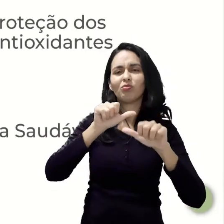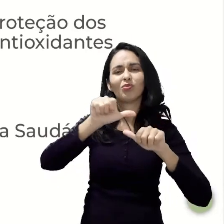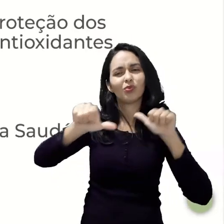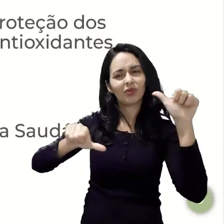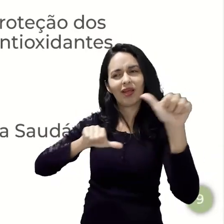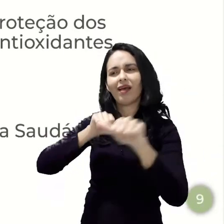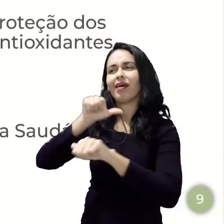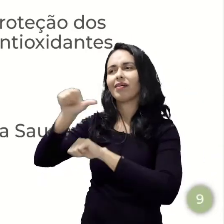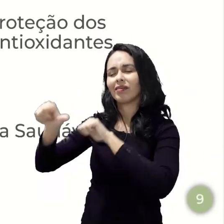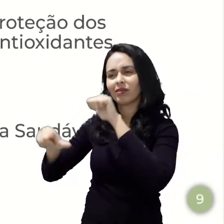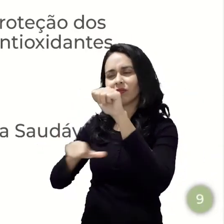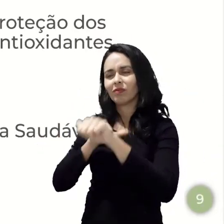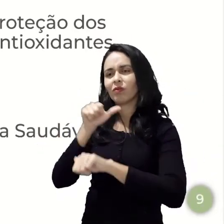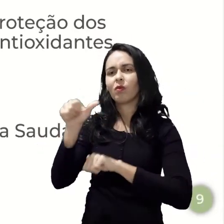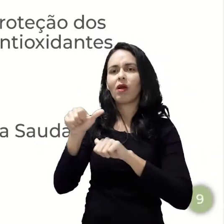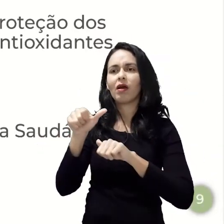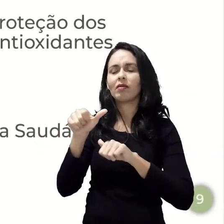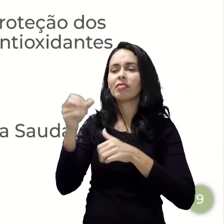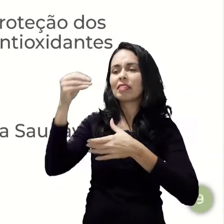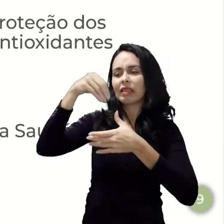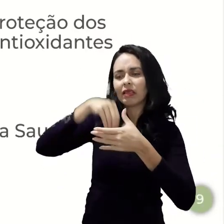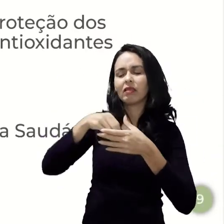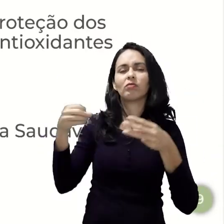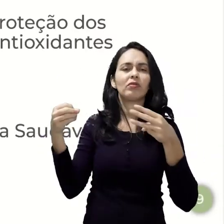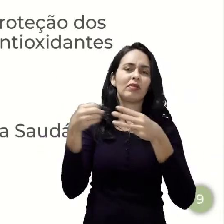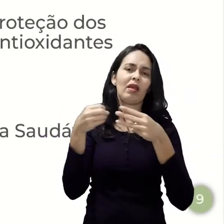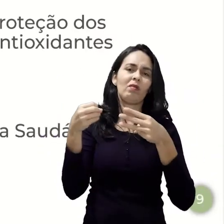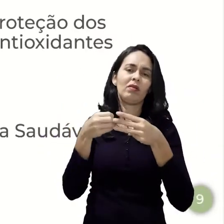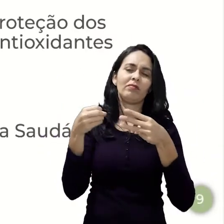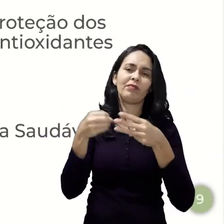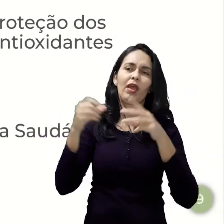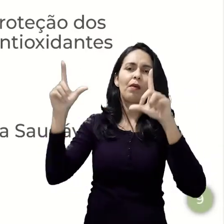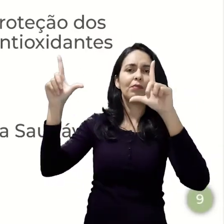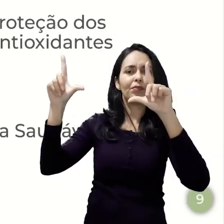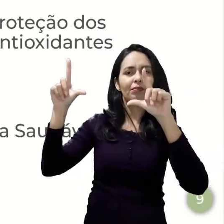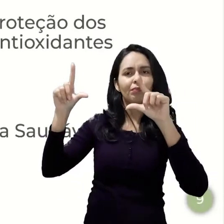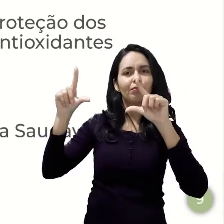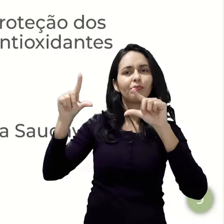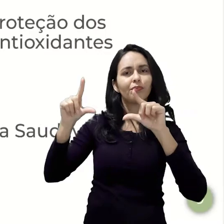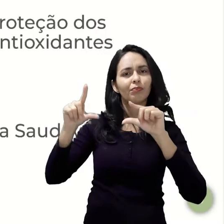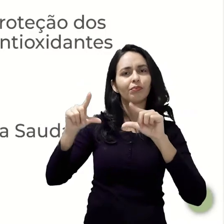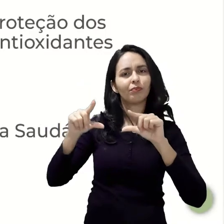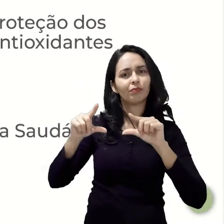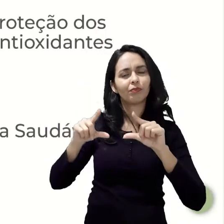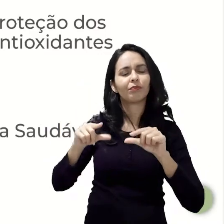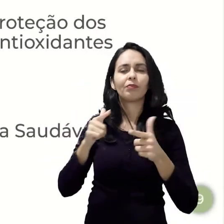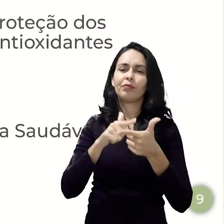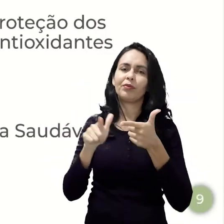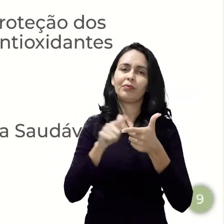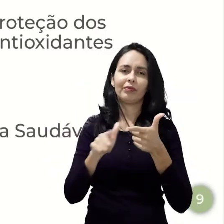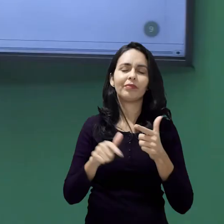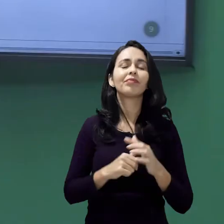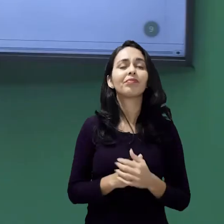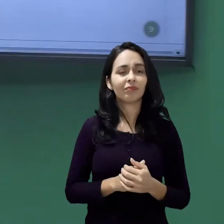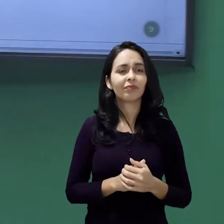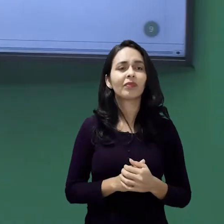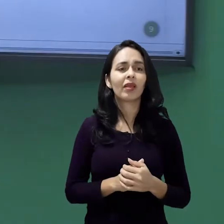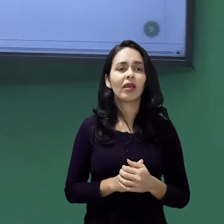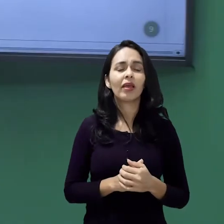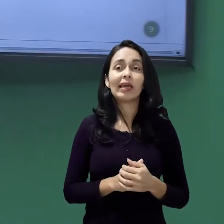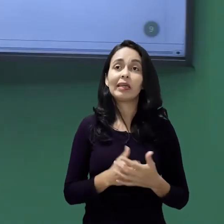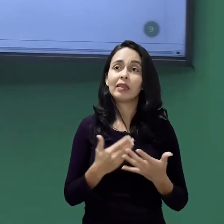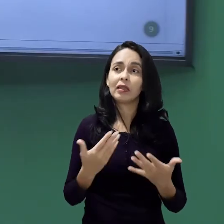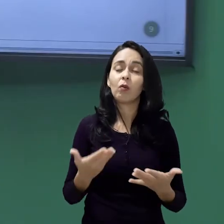aqui pode alterar a função da nossa célula e consequentemente ela vai ter uma perda de